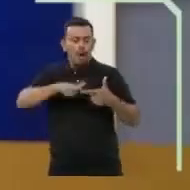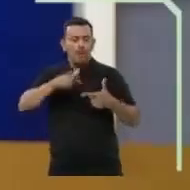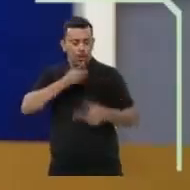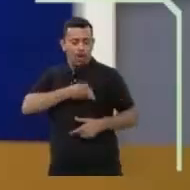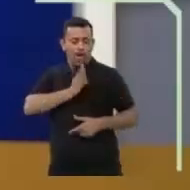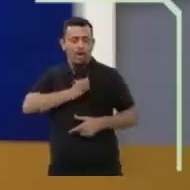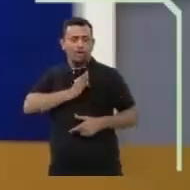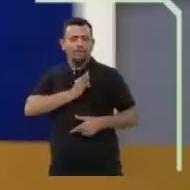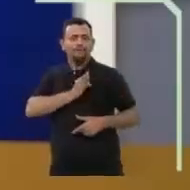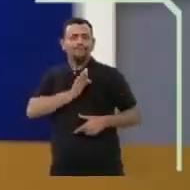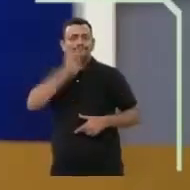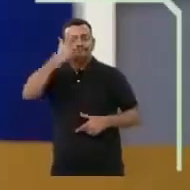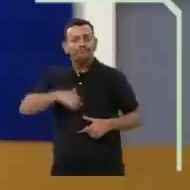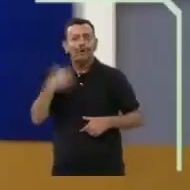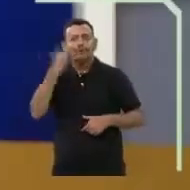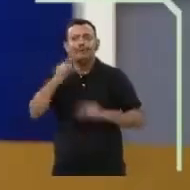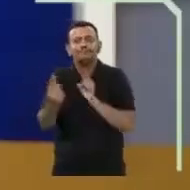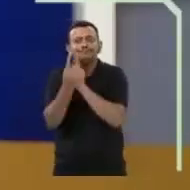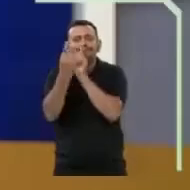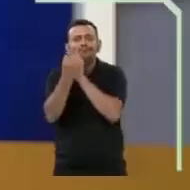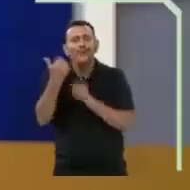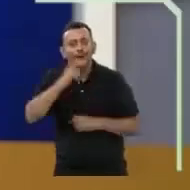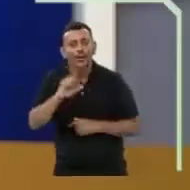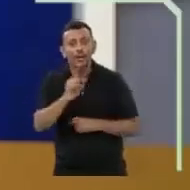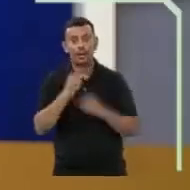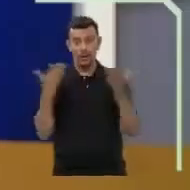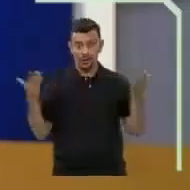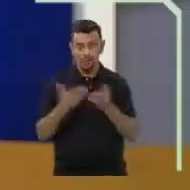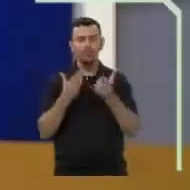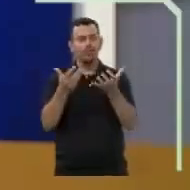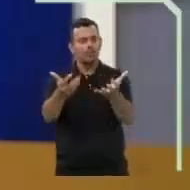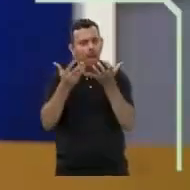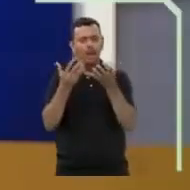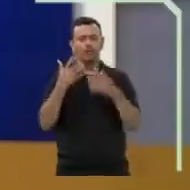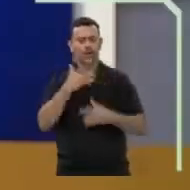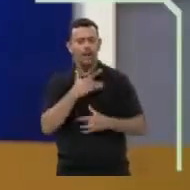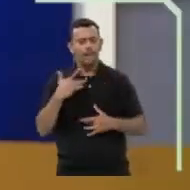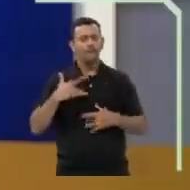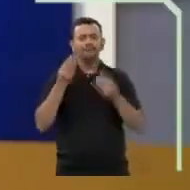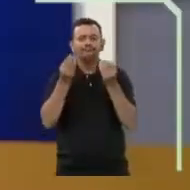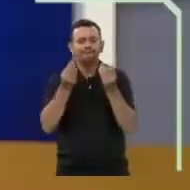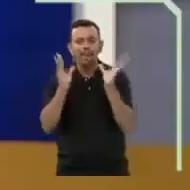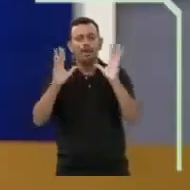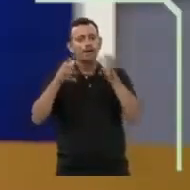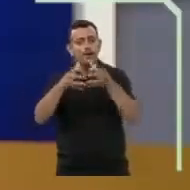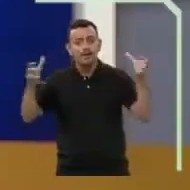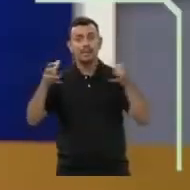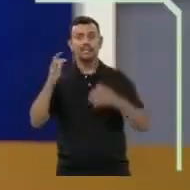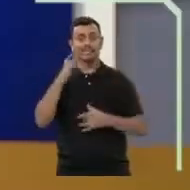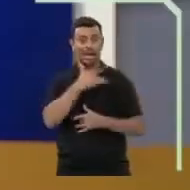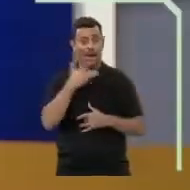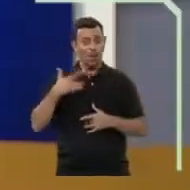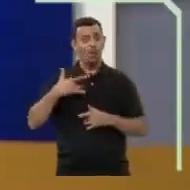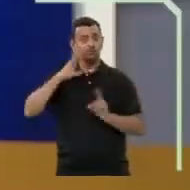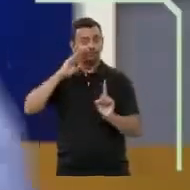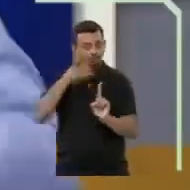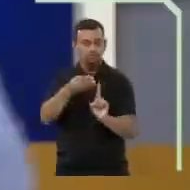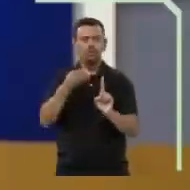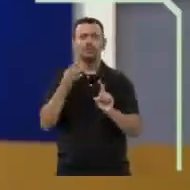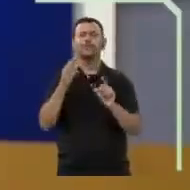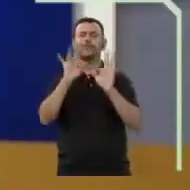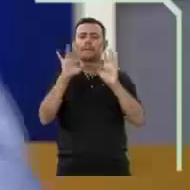atendimento. Nós vamos ampliar a cobertura de saúde com um foco nos médicos de saúde da família,